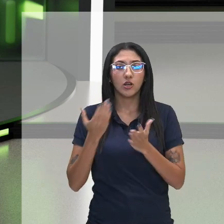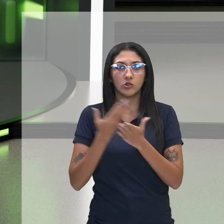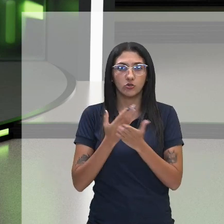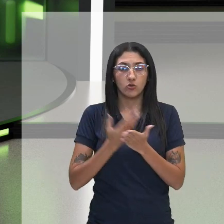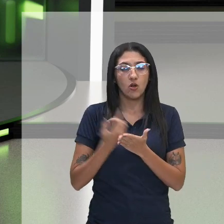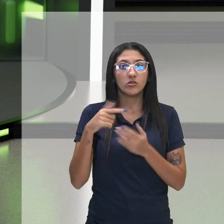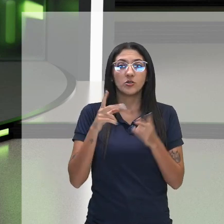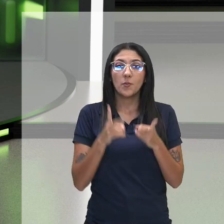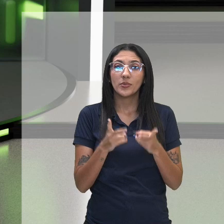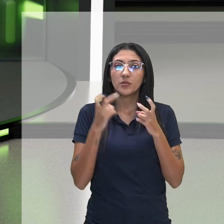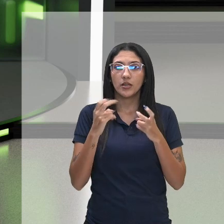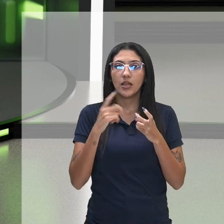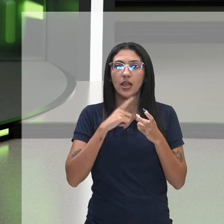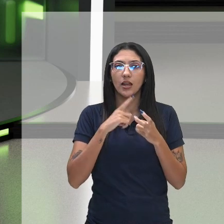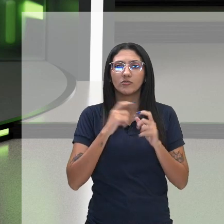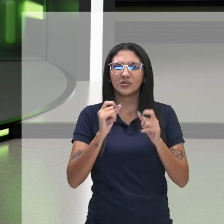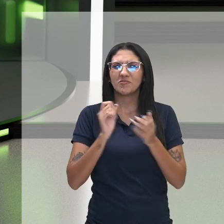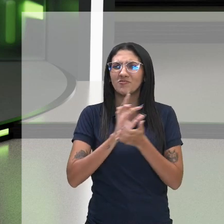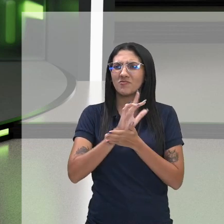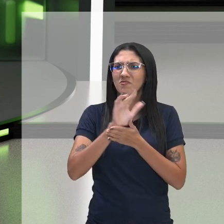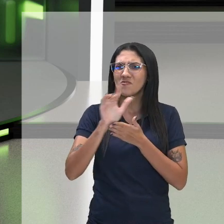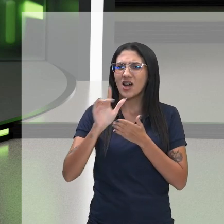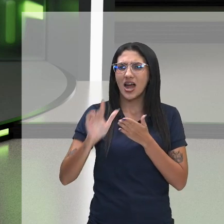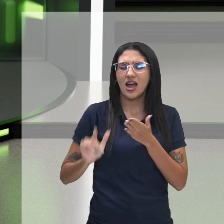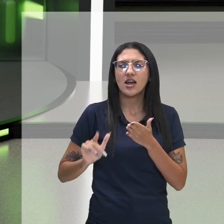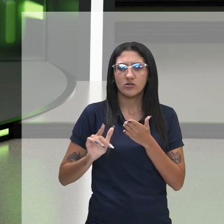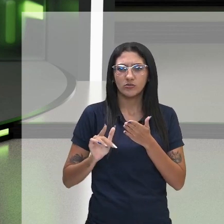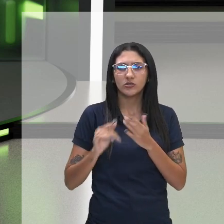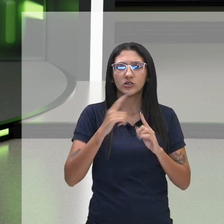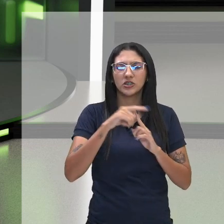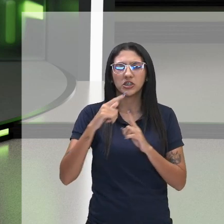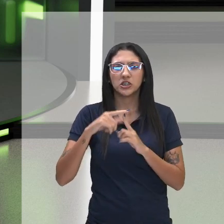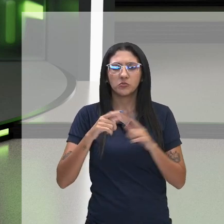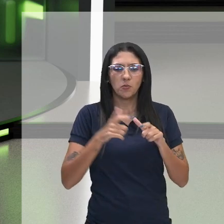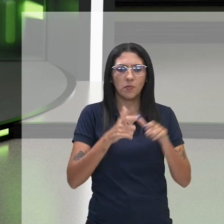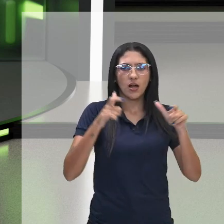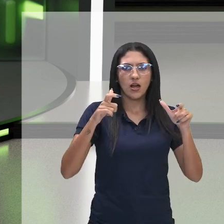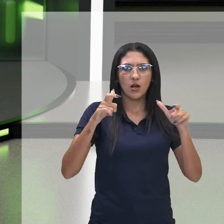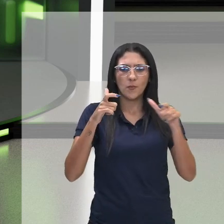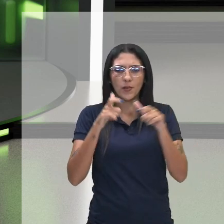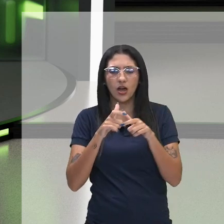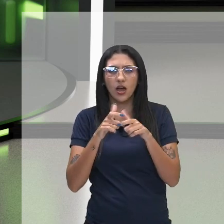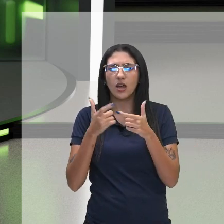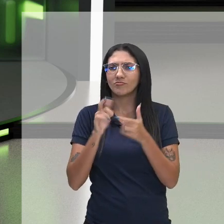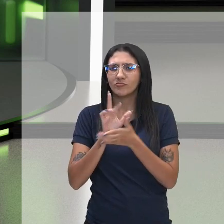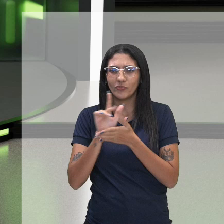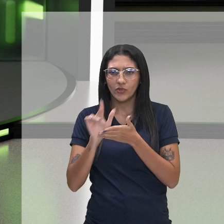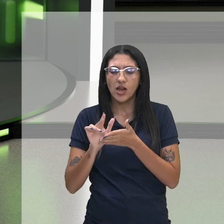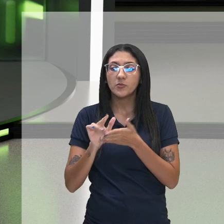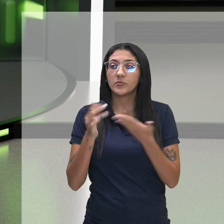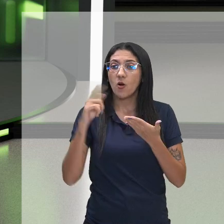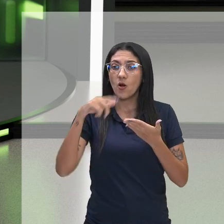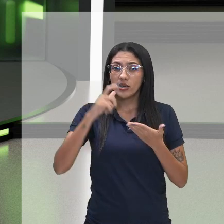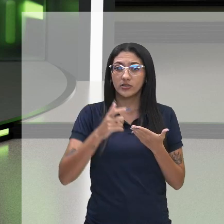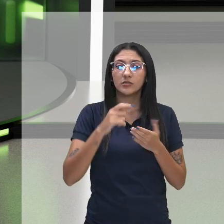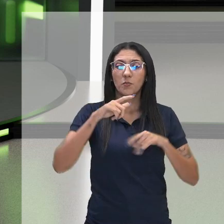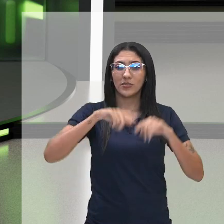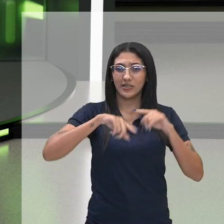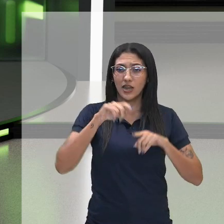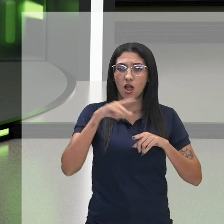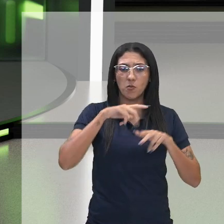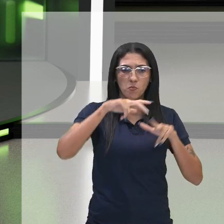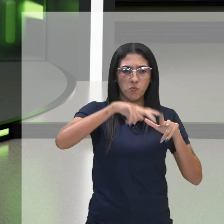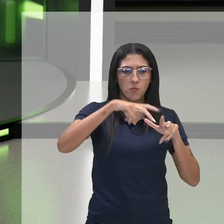são divididas em várias placas, né, com tamanhos diferentes. E essas placas, elas se